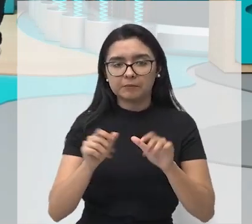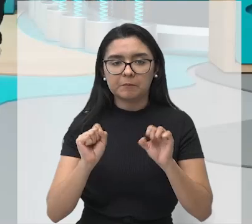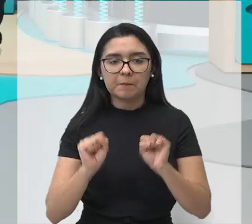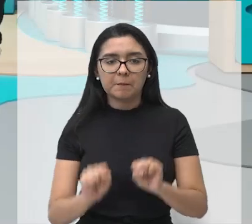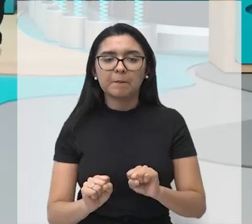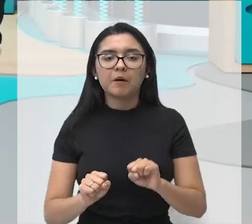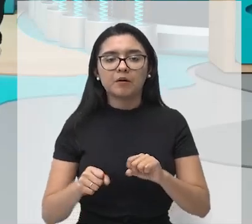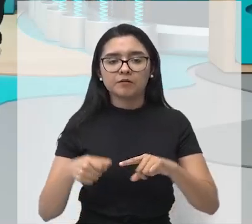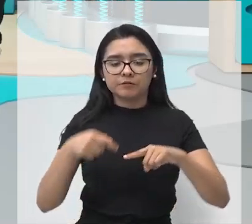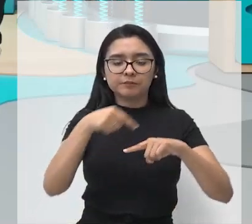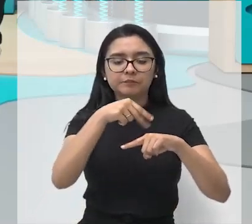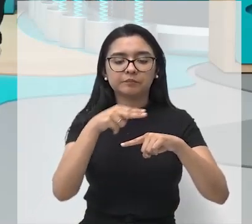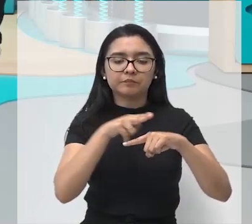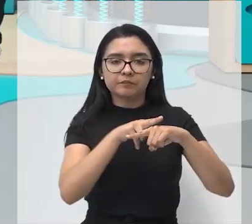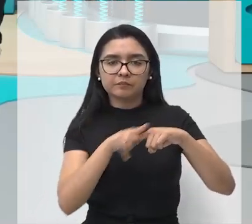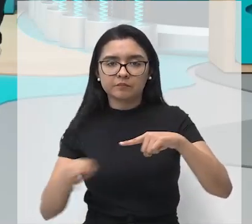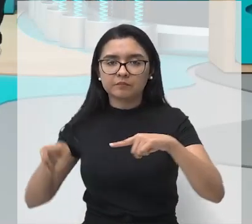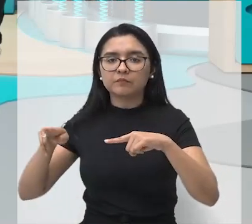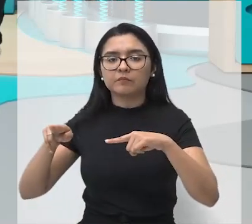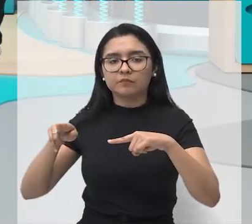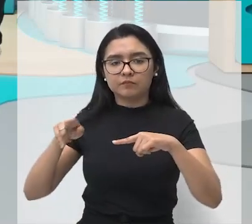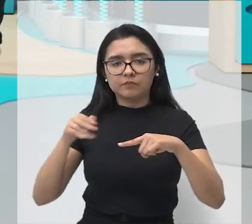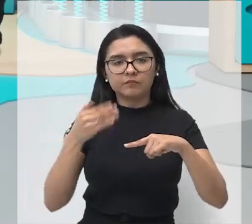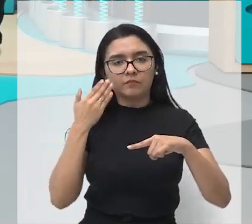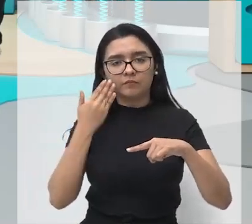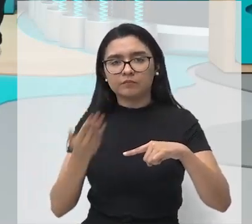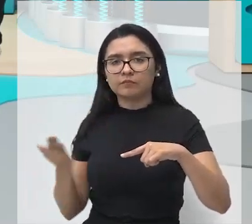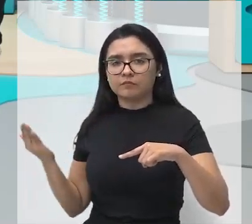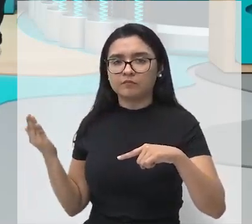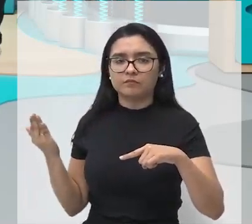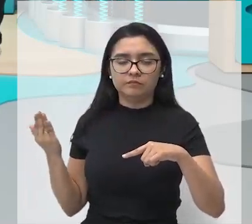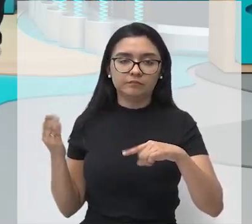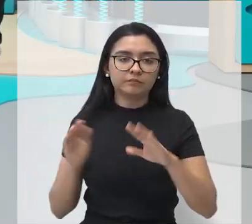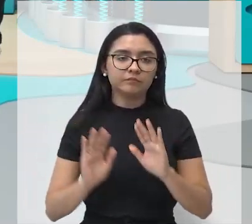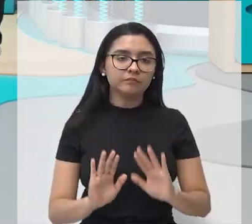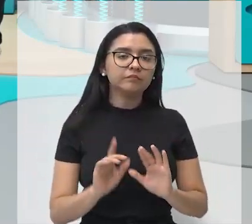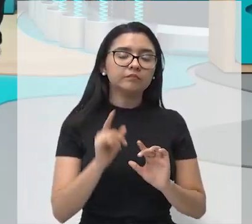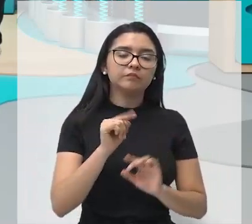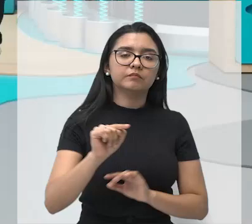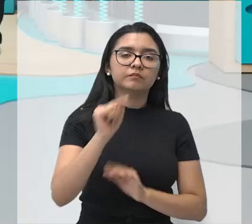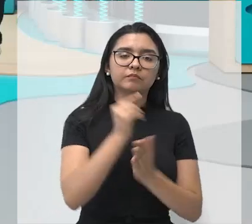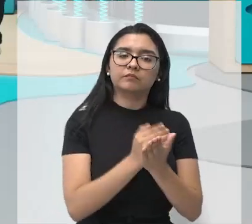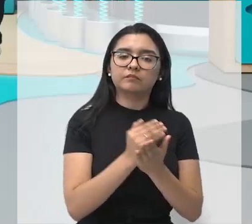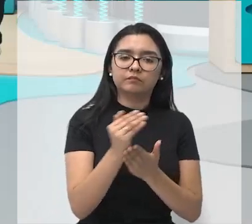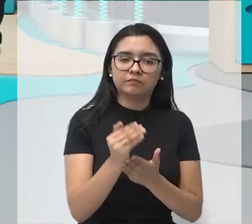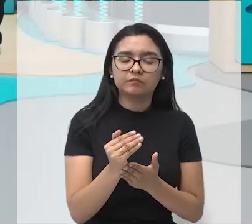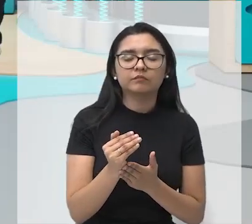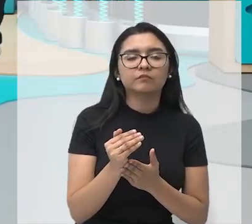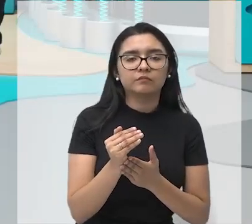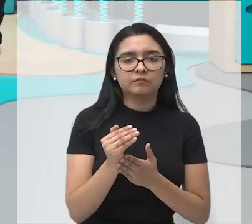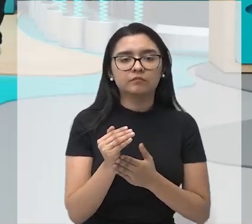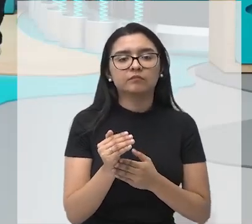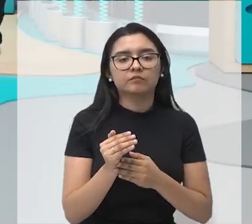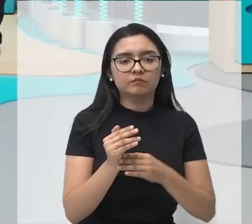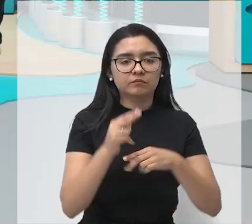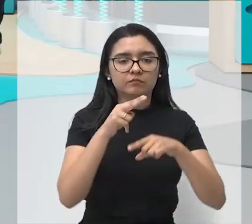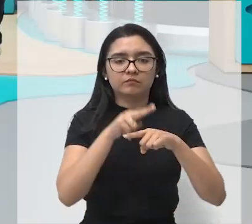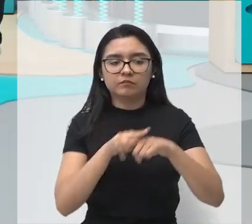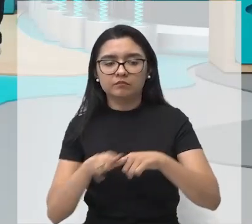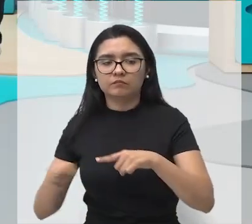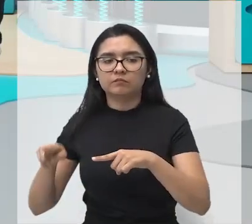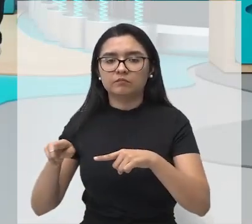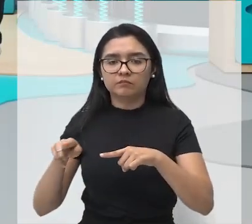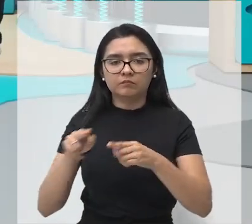em corrimões ou bordas, como vocês estão vendo aí. Mas para você iniciar esse movimento, né, essa